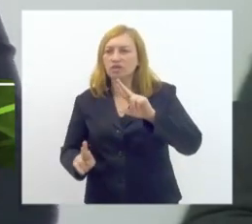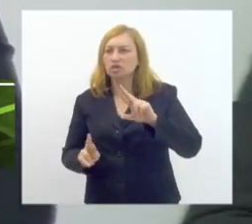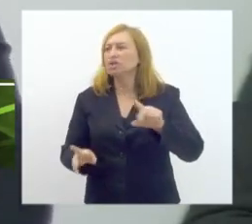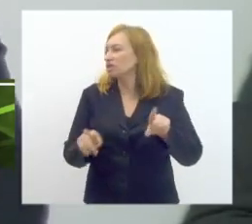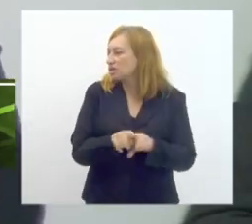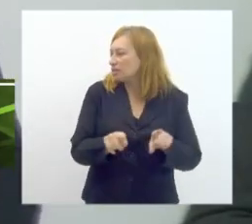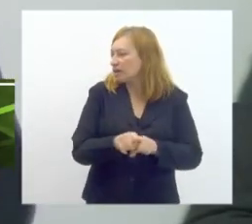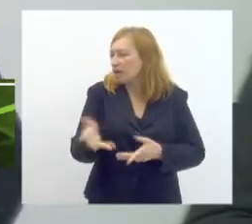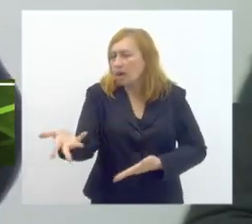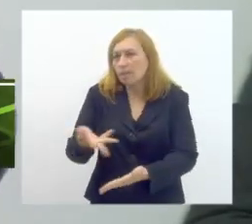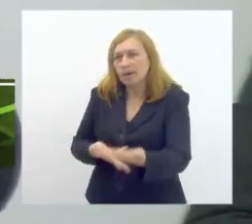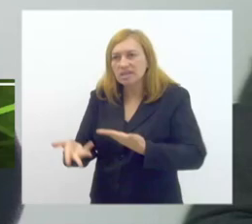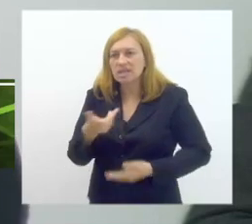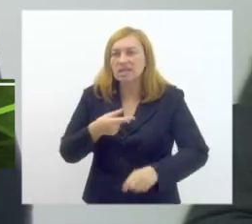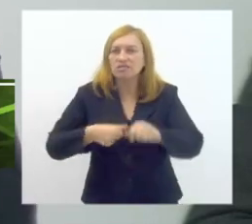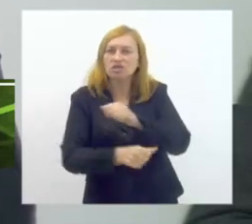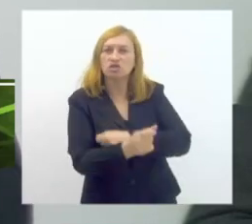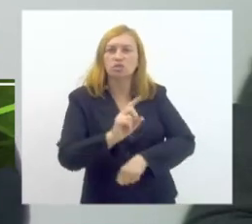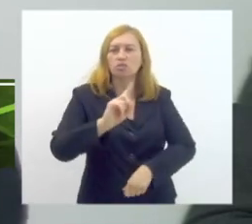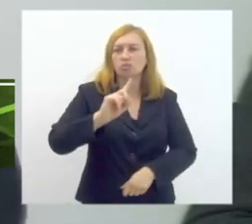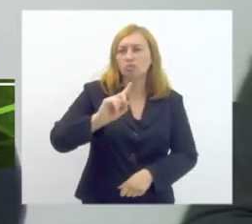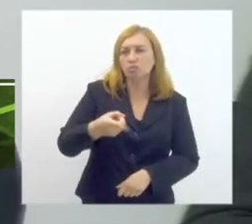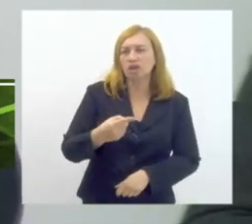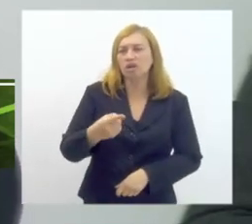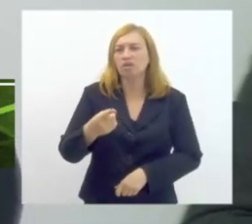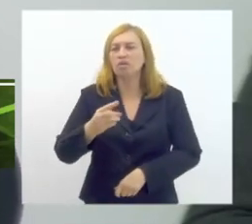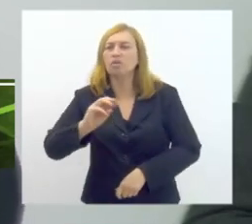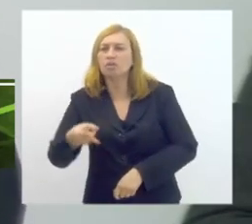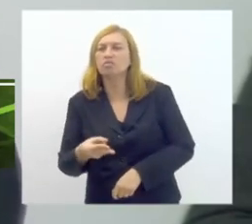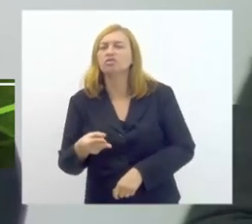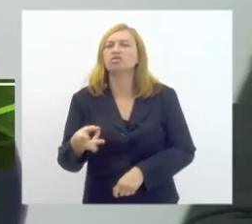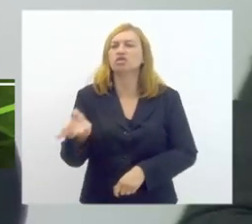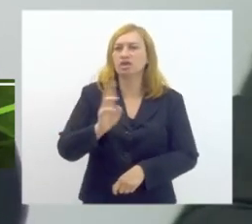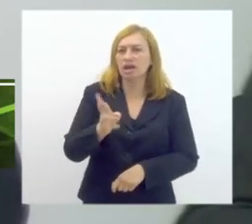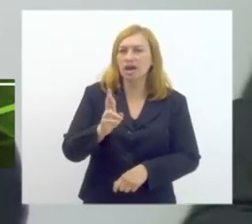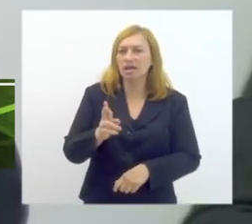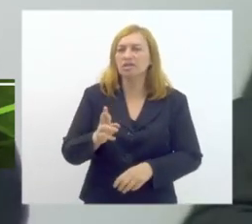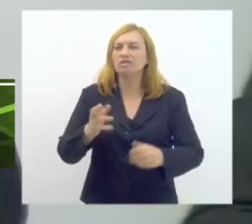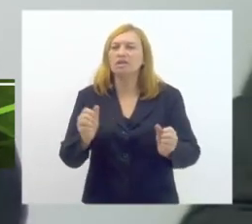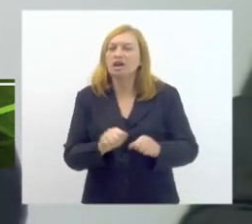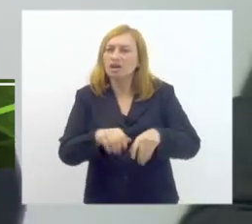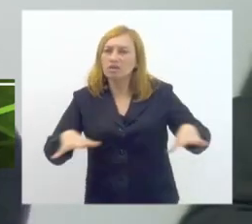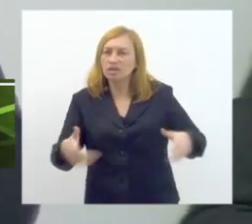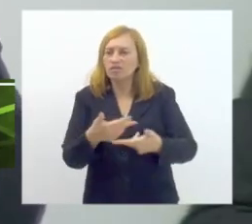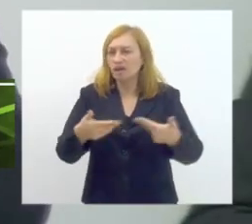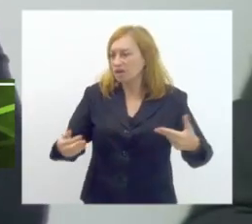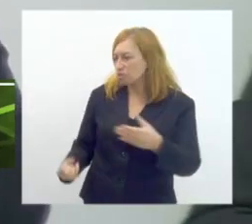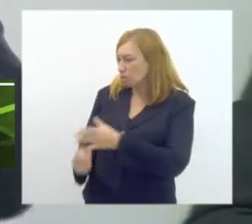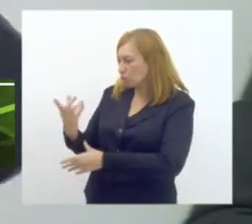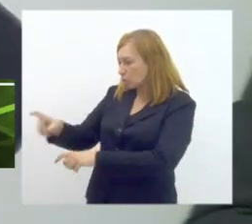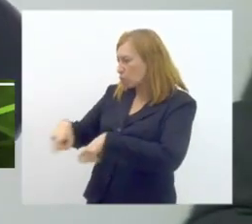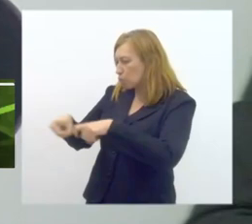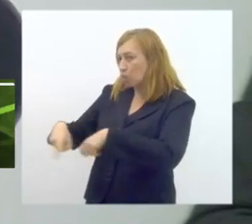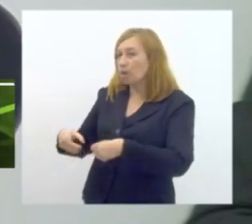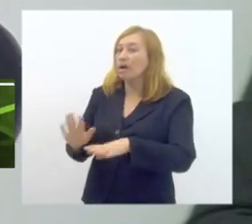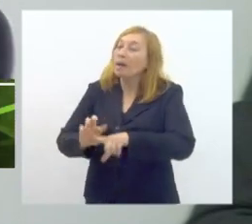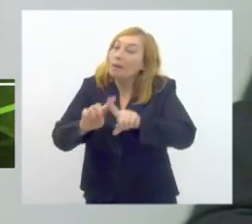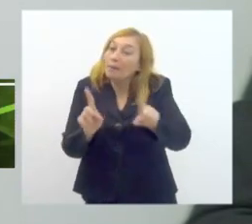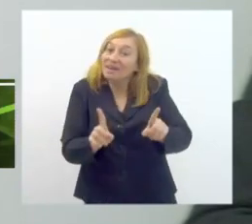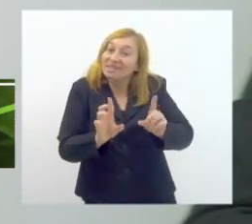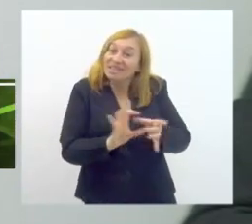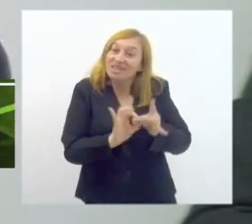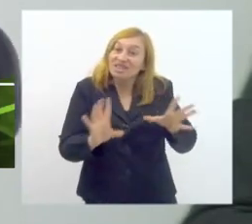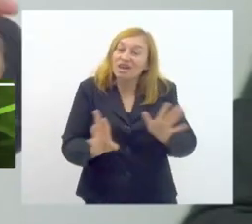né, que é uma parceira, investiu 1 milhão de reais no produto sustentável, que também vai alcançar vários produtores rurais. Mas, enfim, vou deixar essas